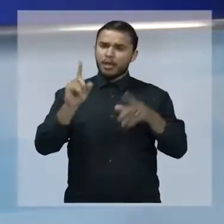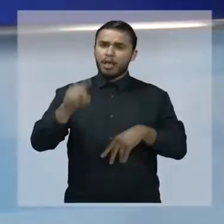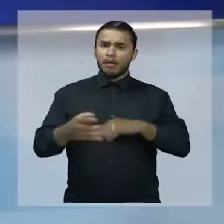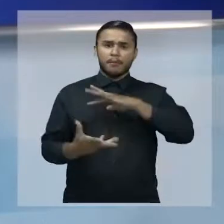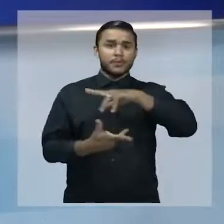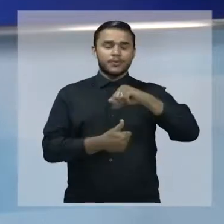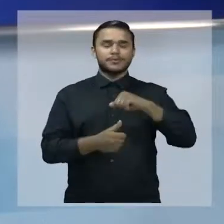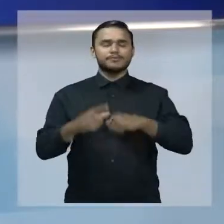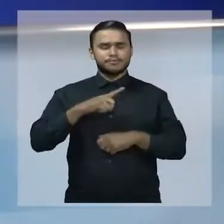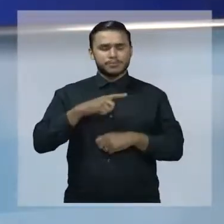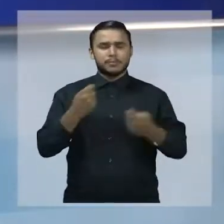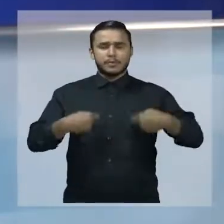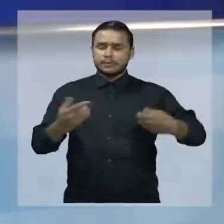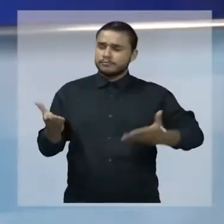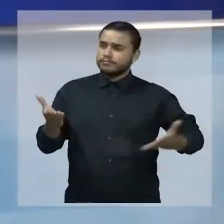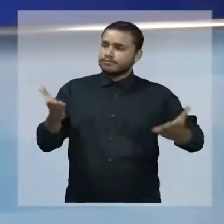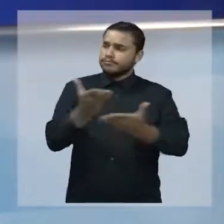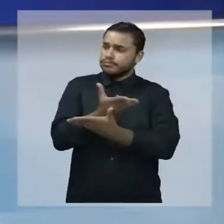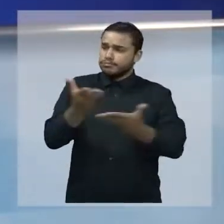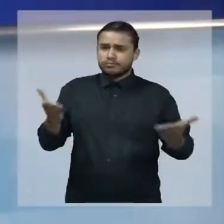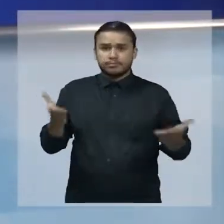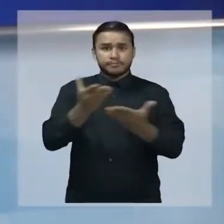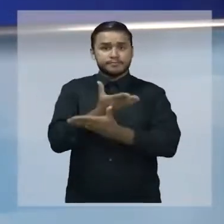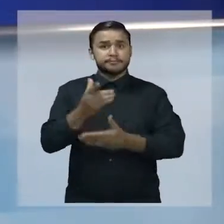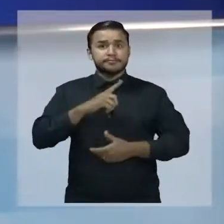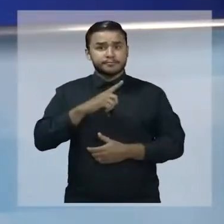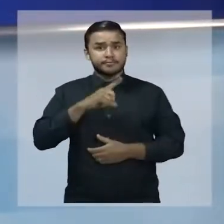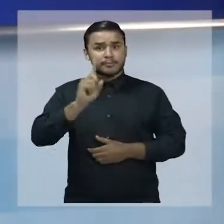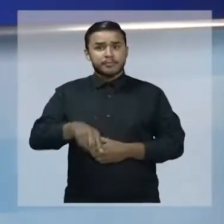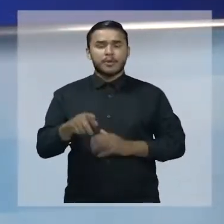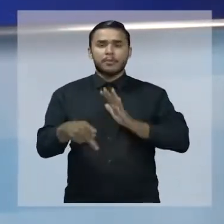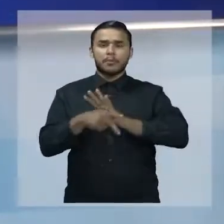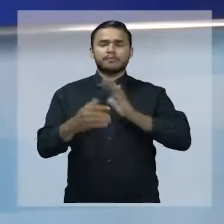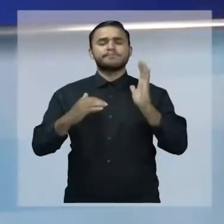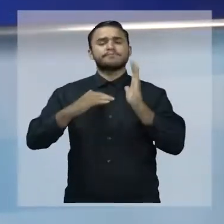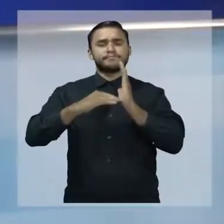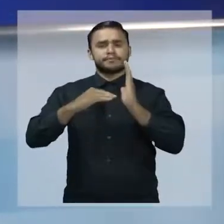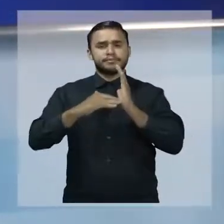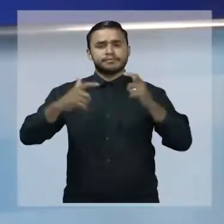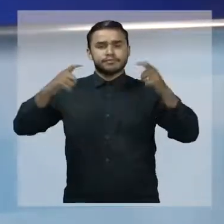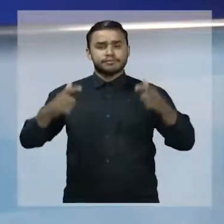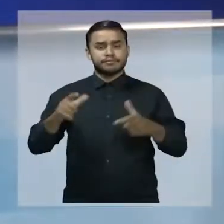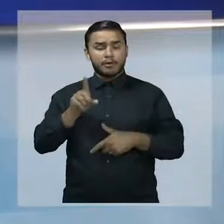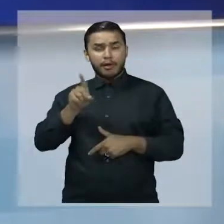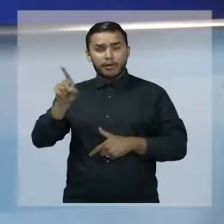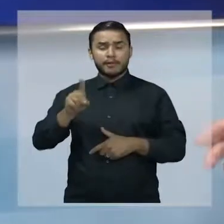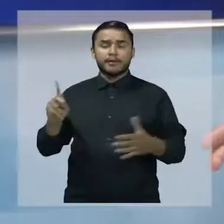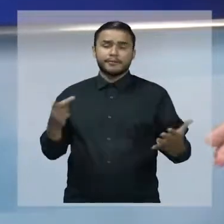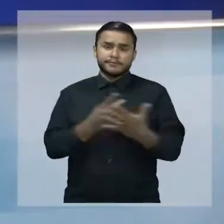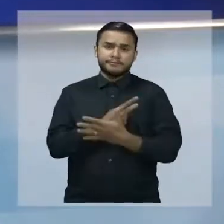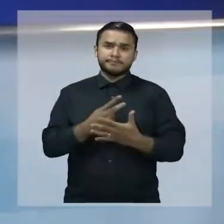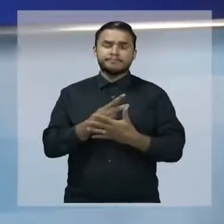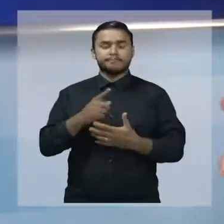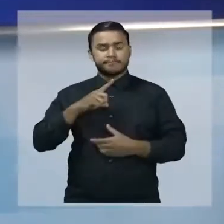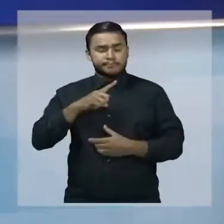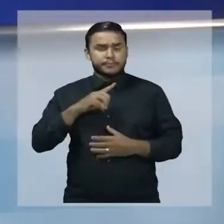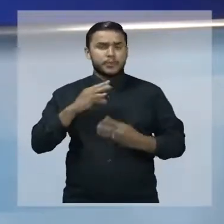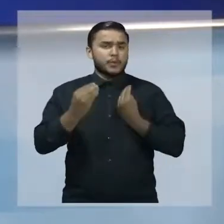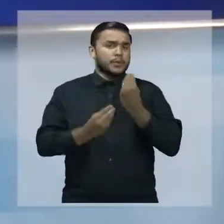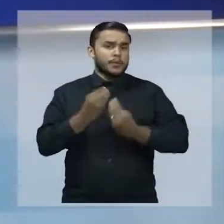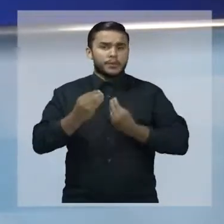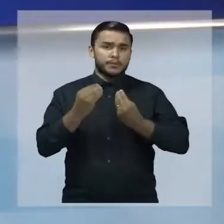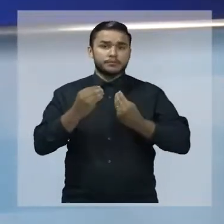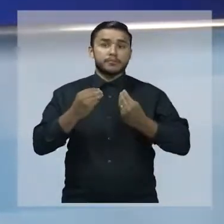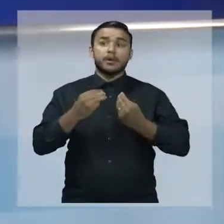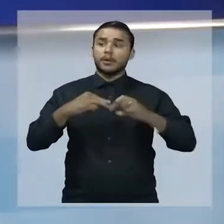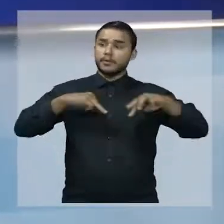Aqui no Brasil, depois de várias dissensões com o Palácio do Planalto, alguns conflitos com alguns dos ministros mais importantes do